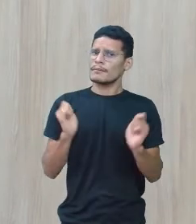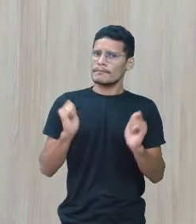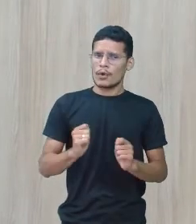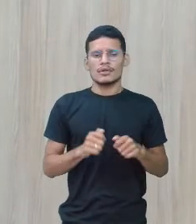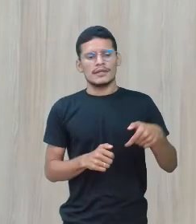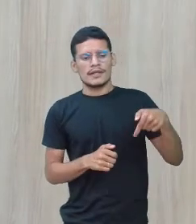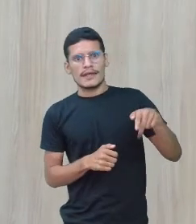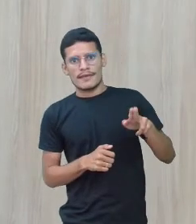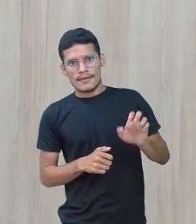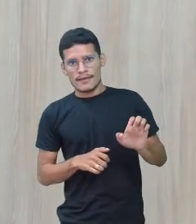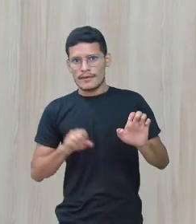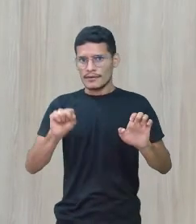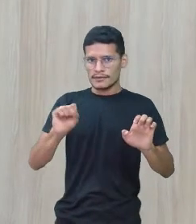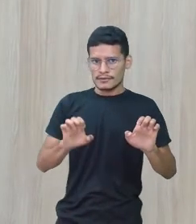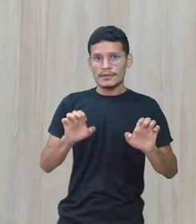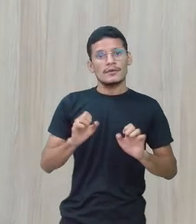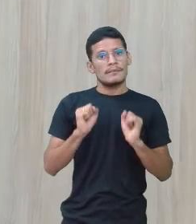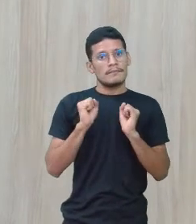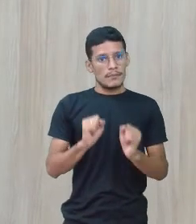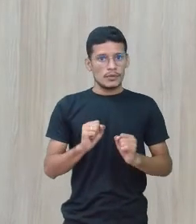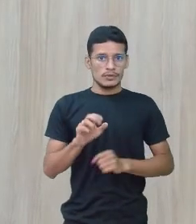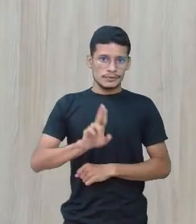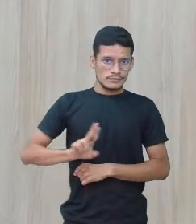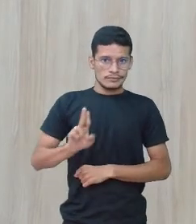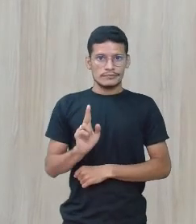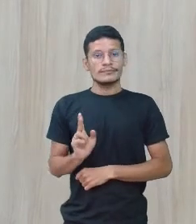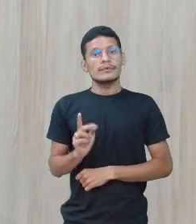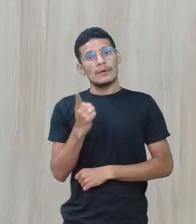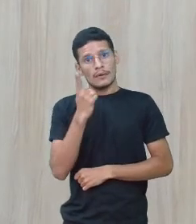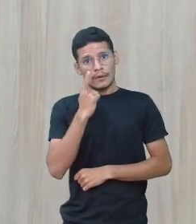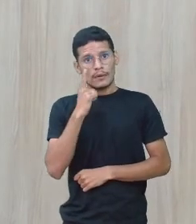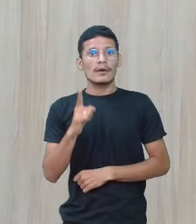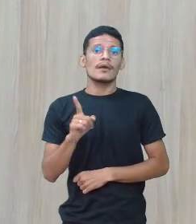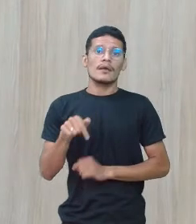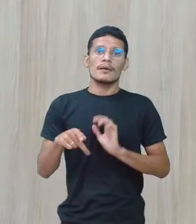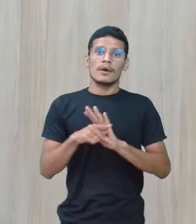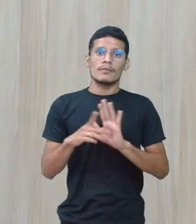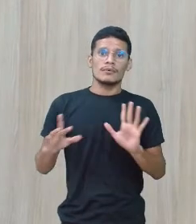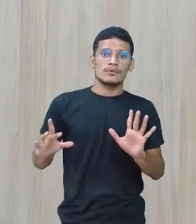se. Então, é essencial que fiquemos juntos.